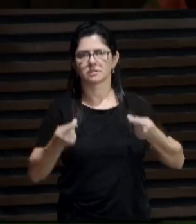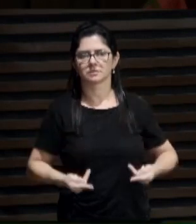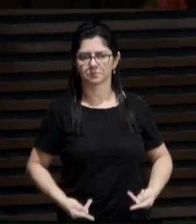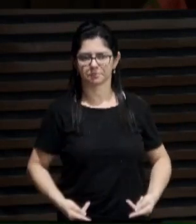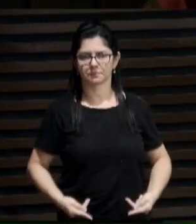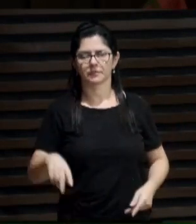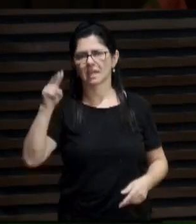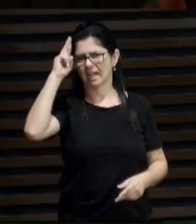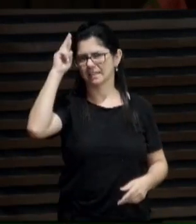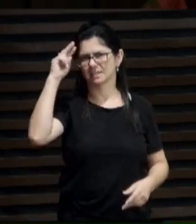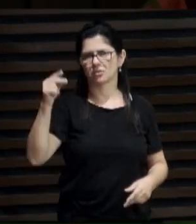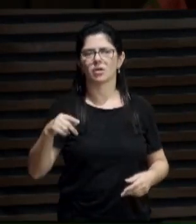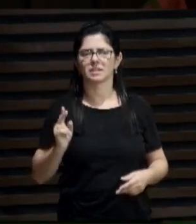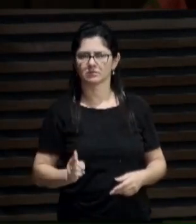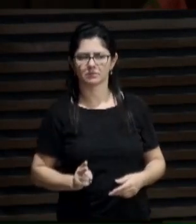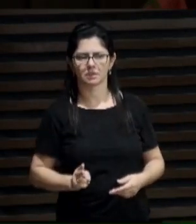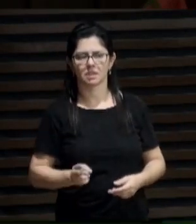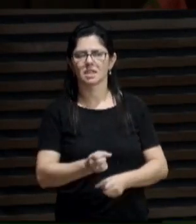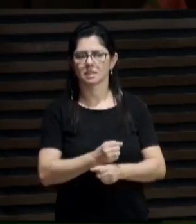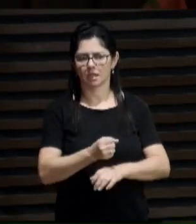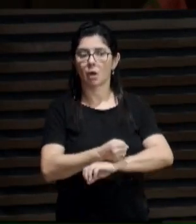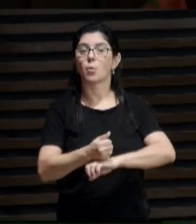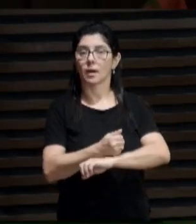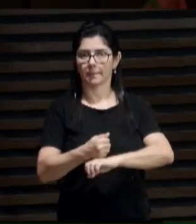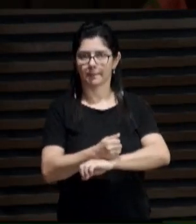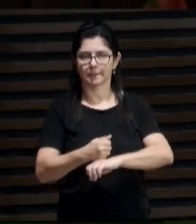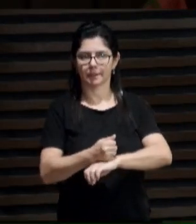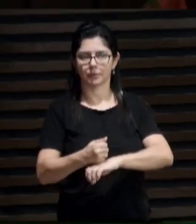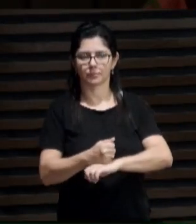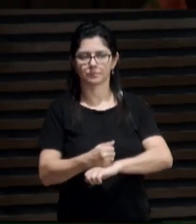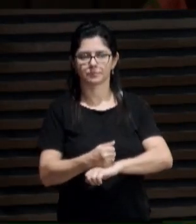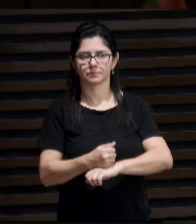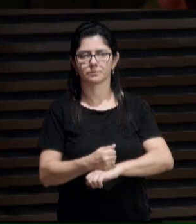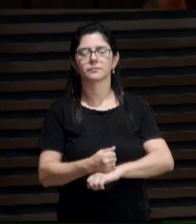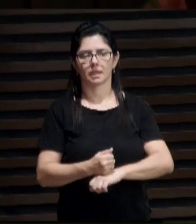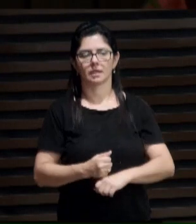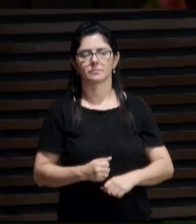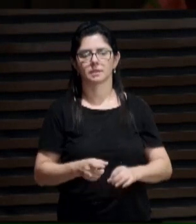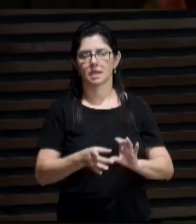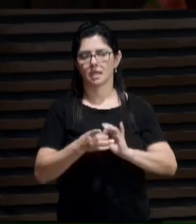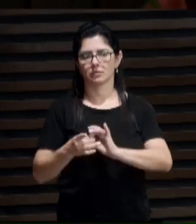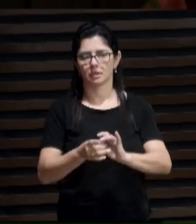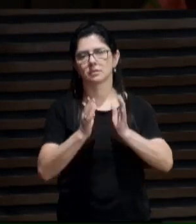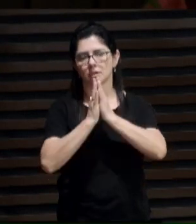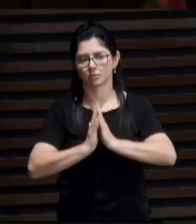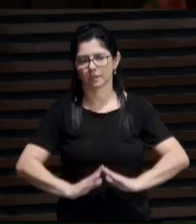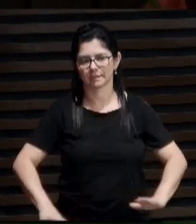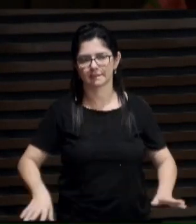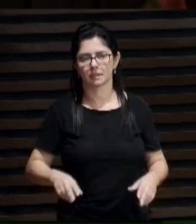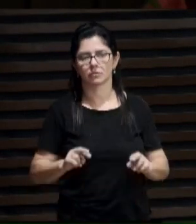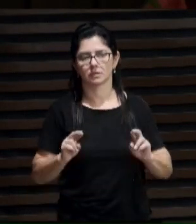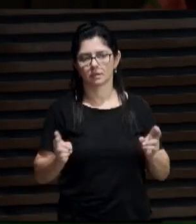chegamos a Abraão e seu filho Isaque em outro contexto de adoração. Deus havia pedido